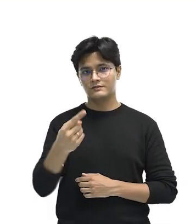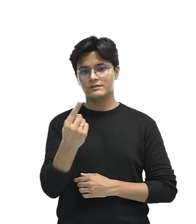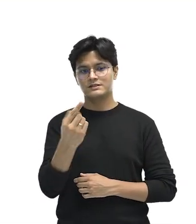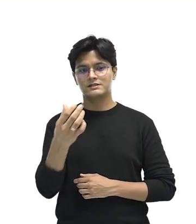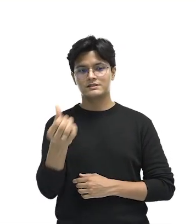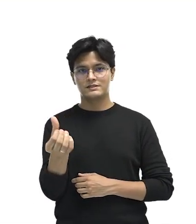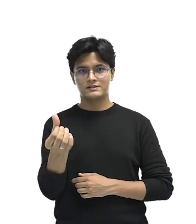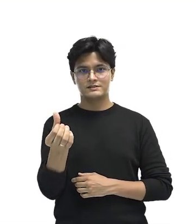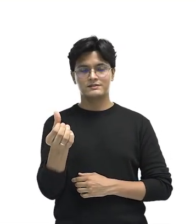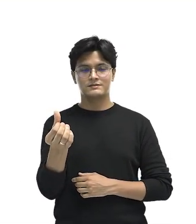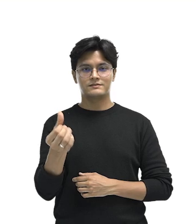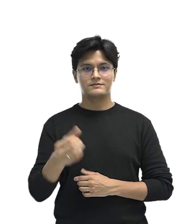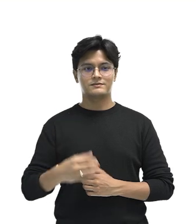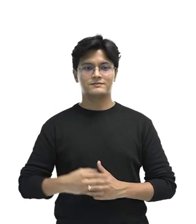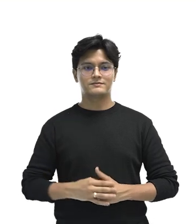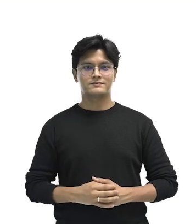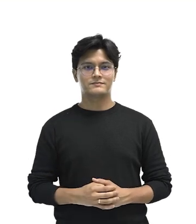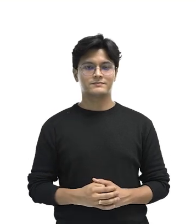12,16.